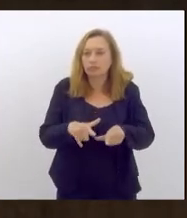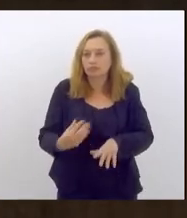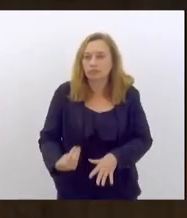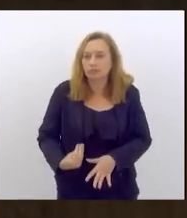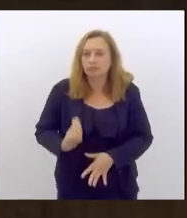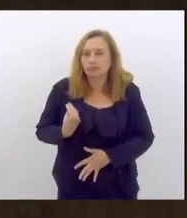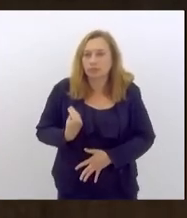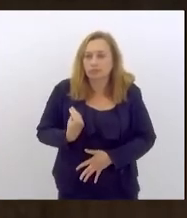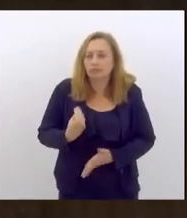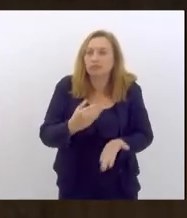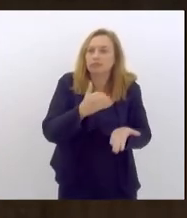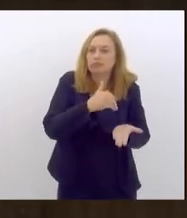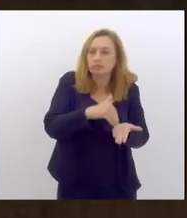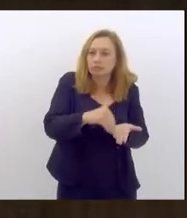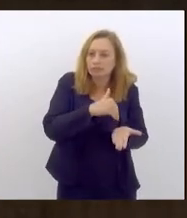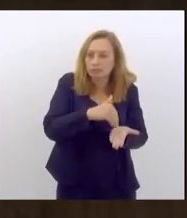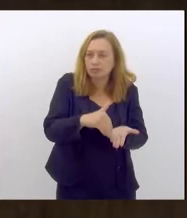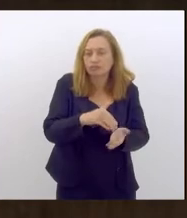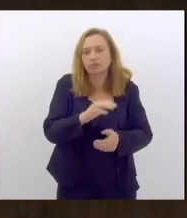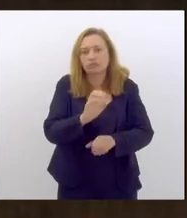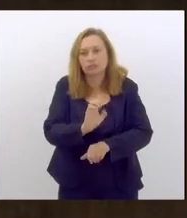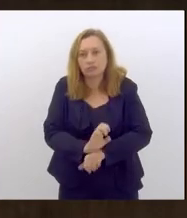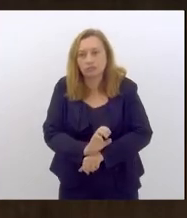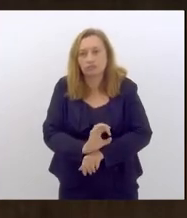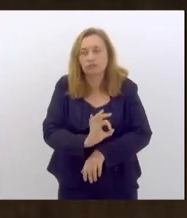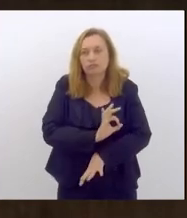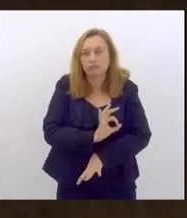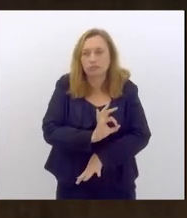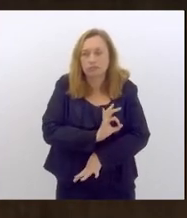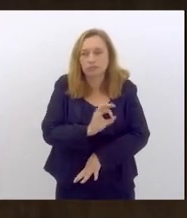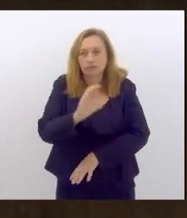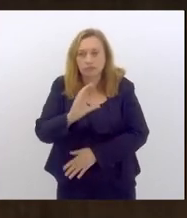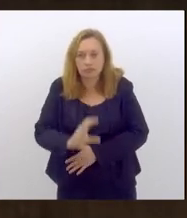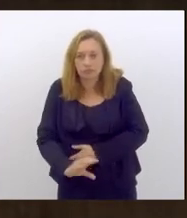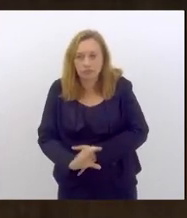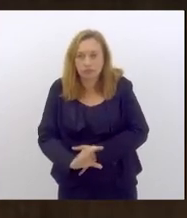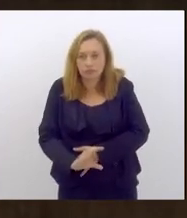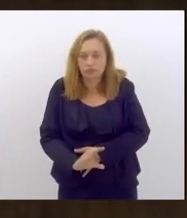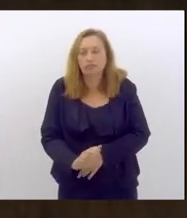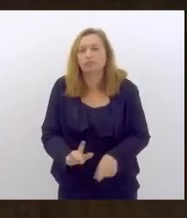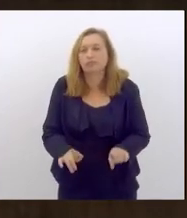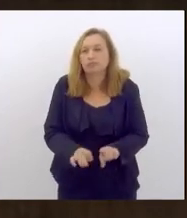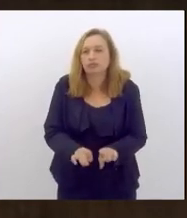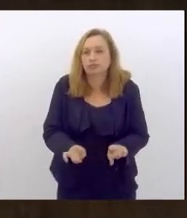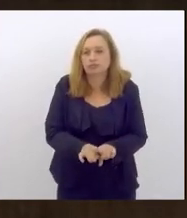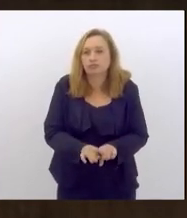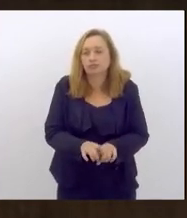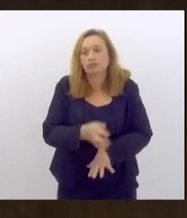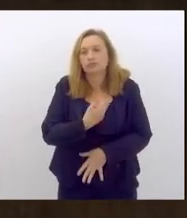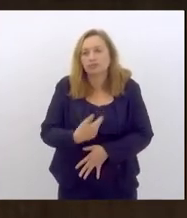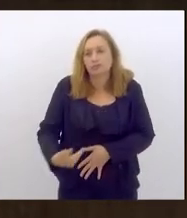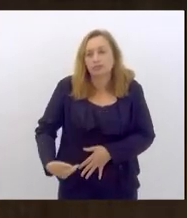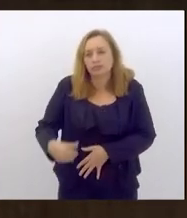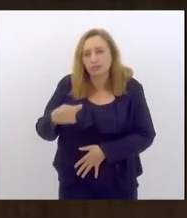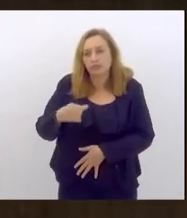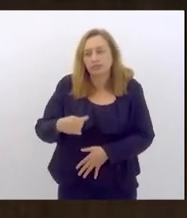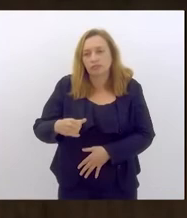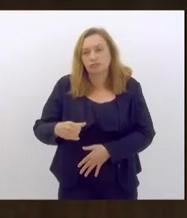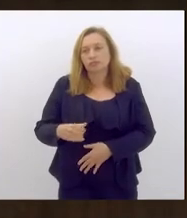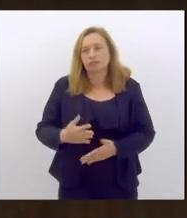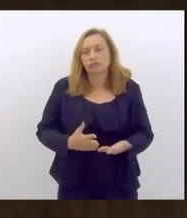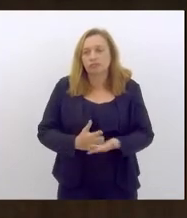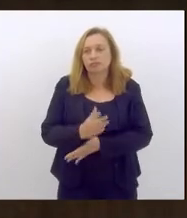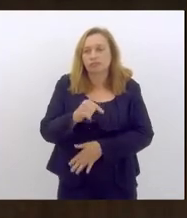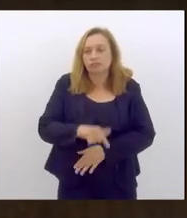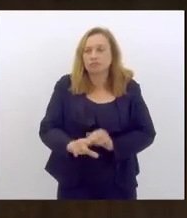presença do secretário de Estado da Polícia Civil. E, ao mesmo tempo, o governador, quando aprovamos aqui